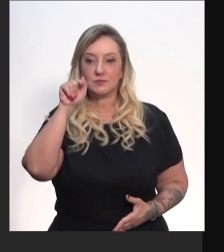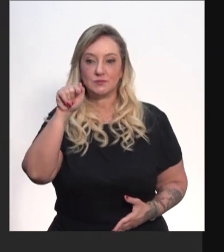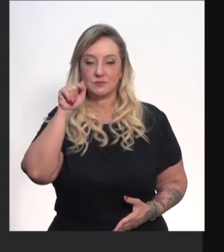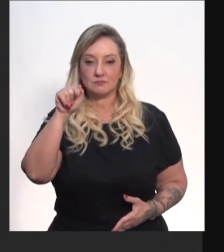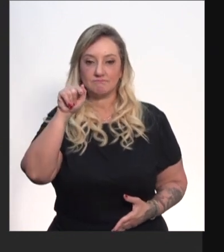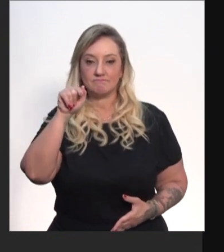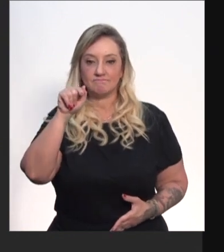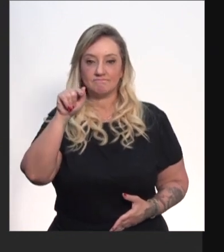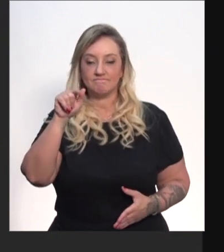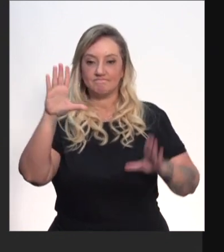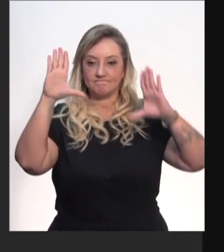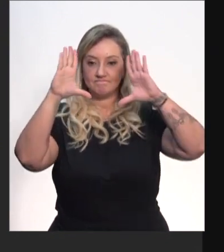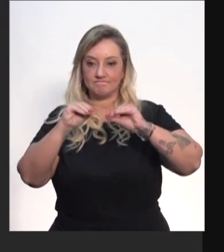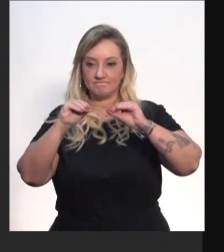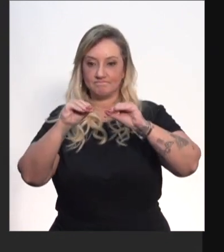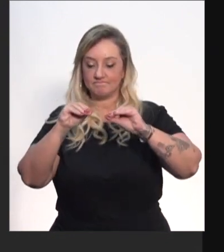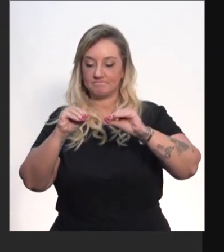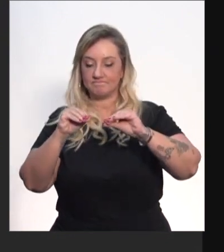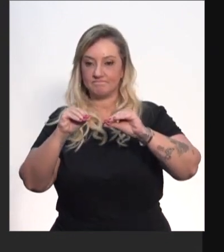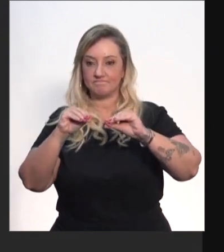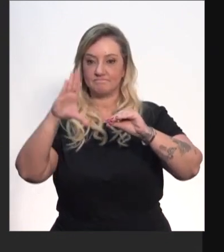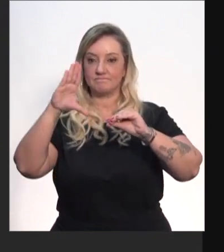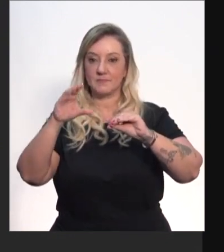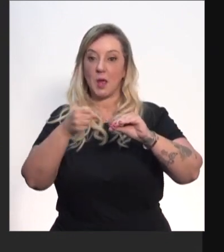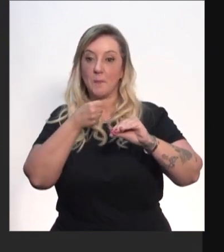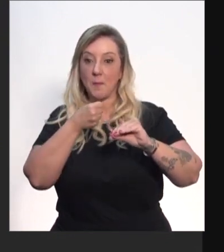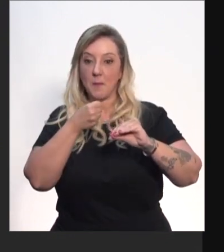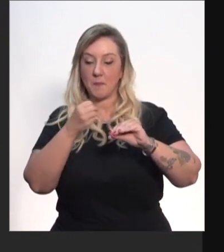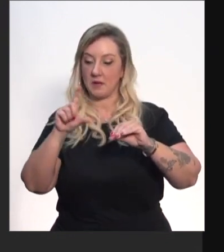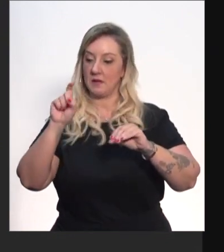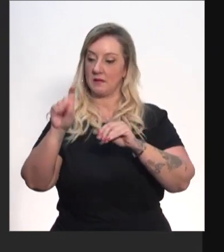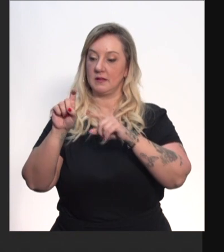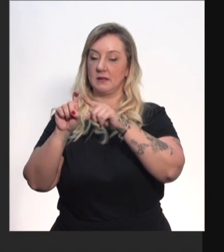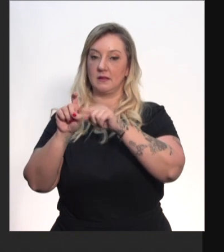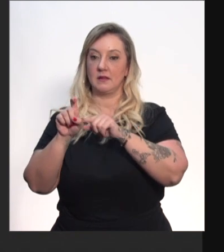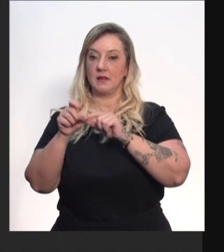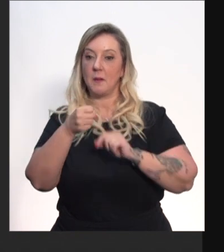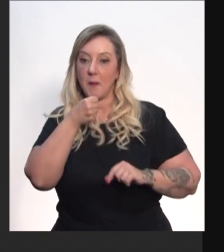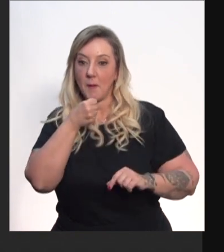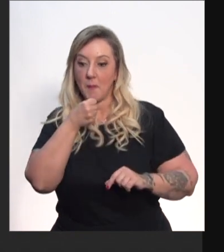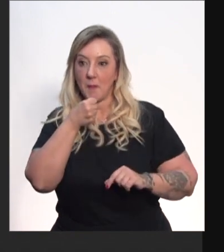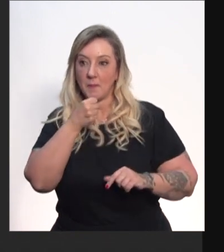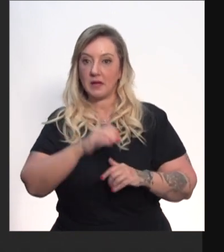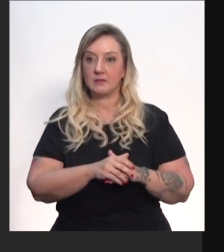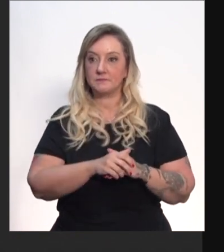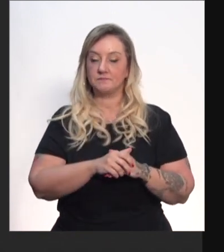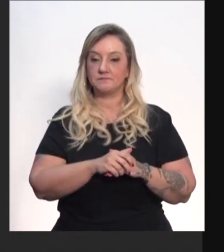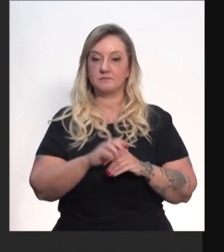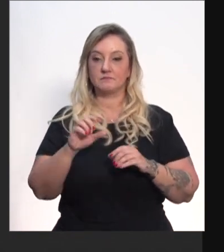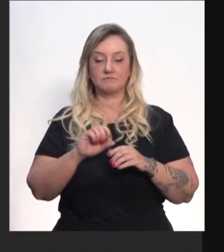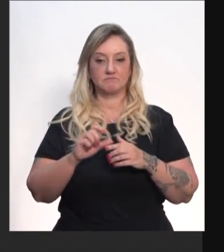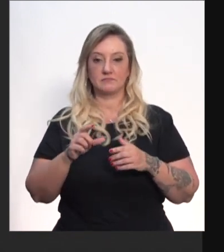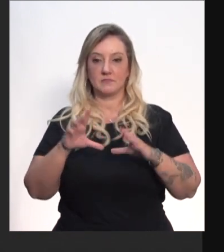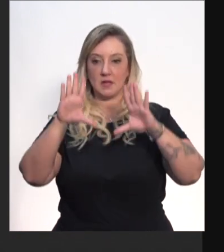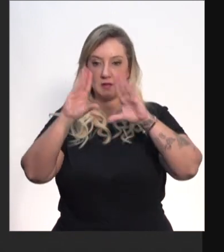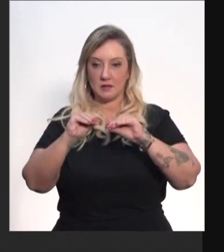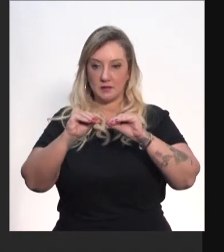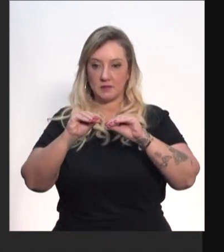esses temas que foram debatidos durante a semana passada, que tratam desse contexto, desse momento atual, tá